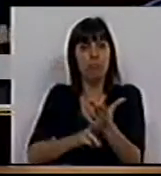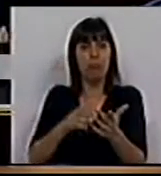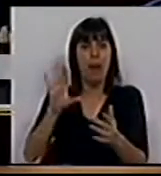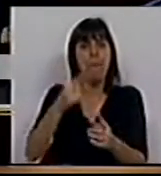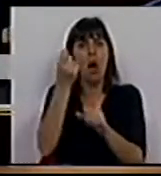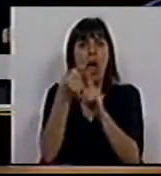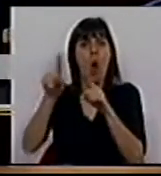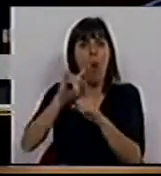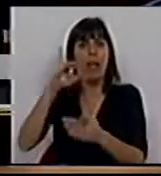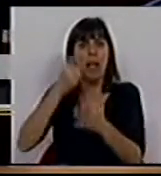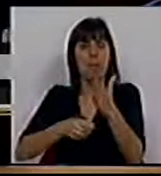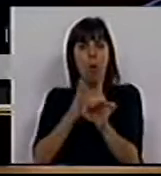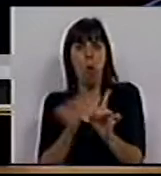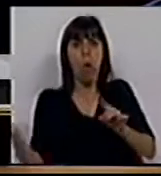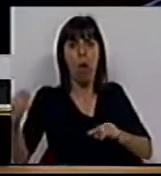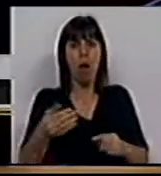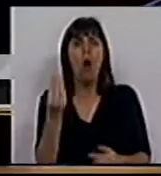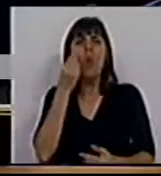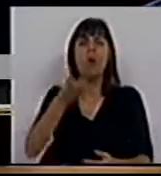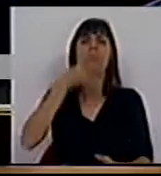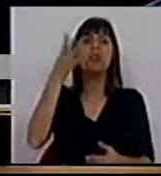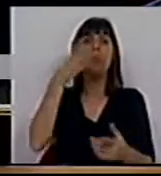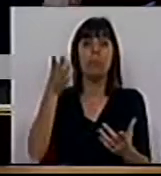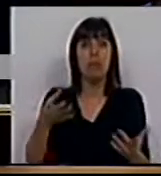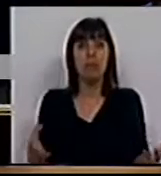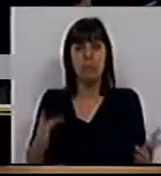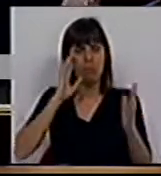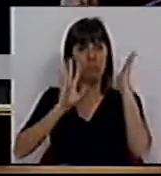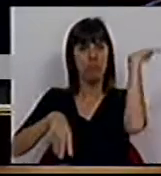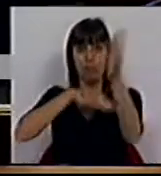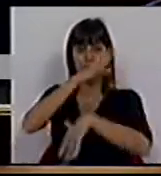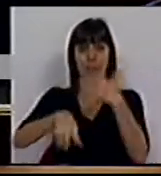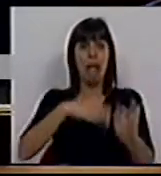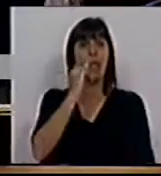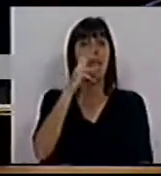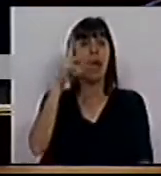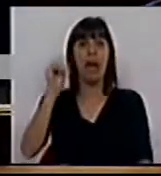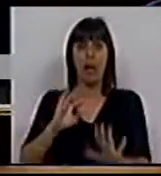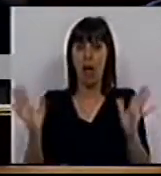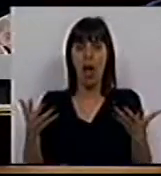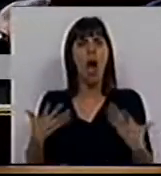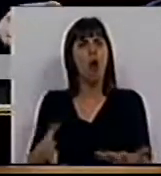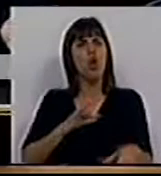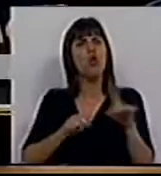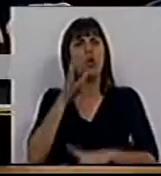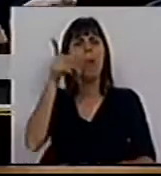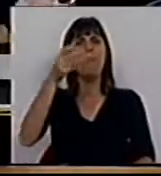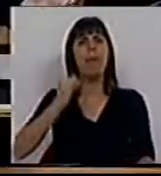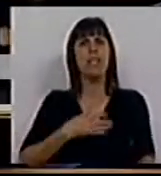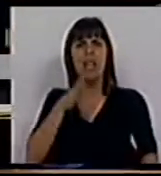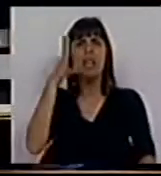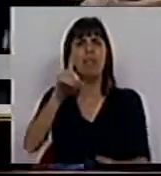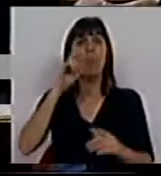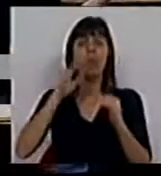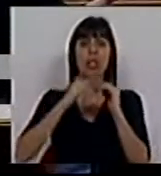só mais um aumento de impostos indiretos? Como é que se explica a salganhada do IRS? Ainda agora o Sr. deputado do PSD